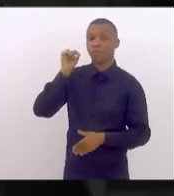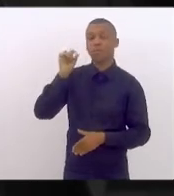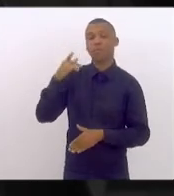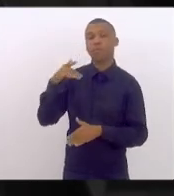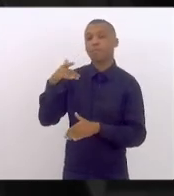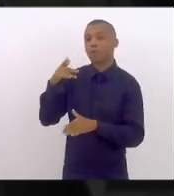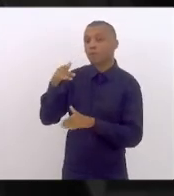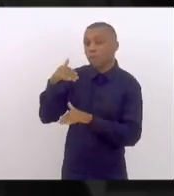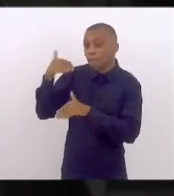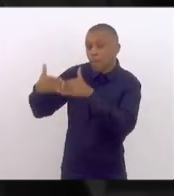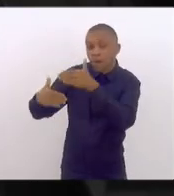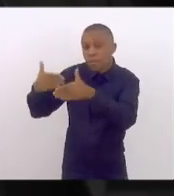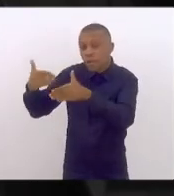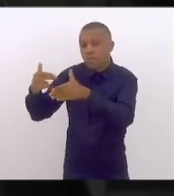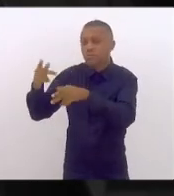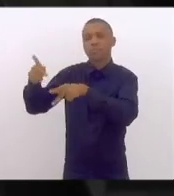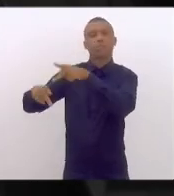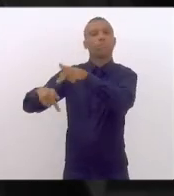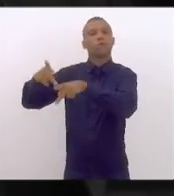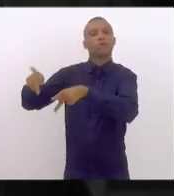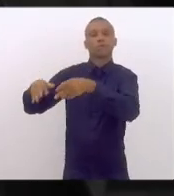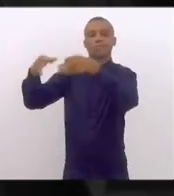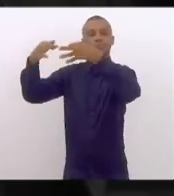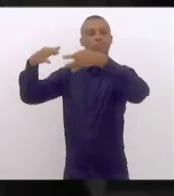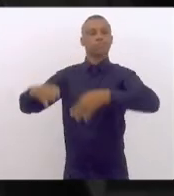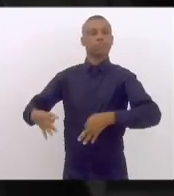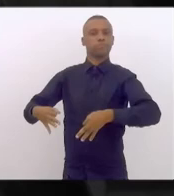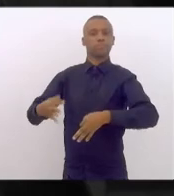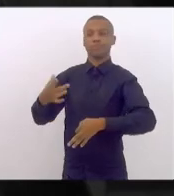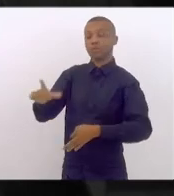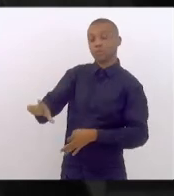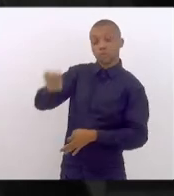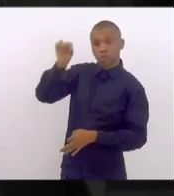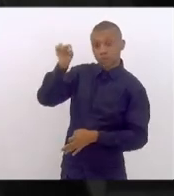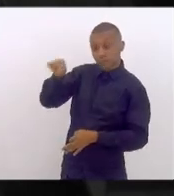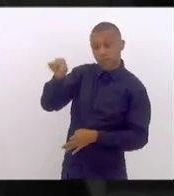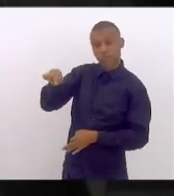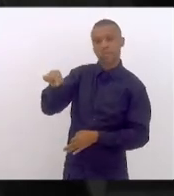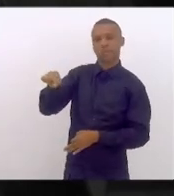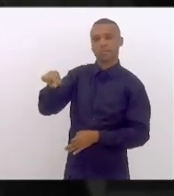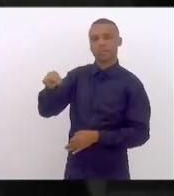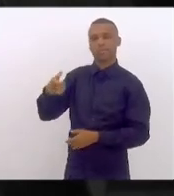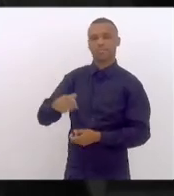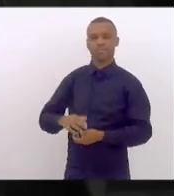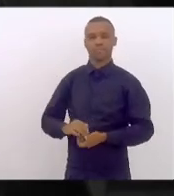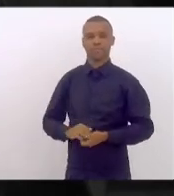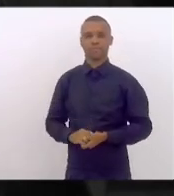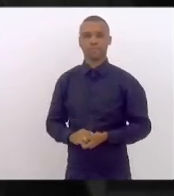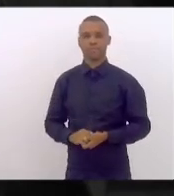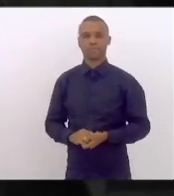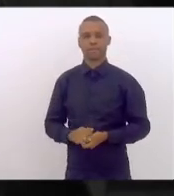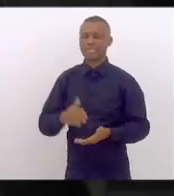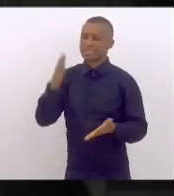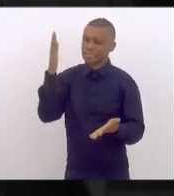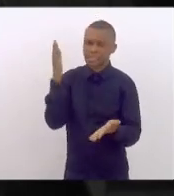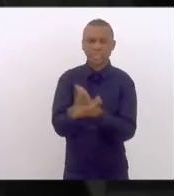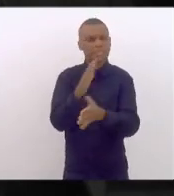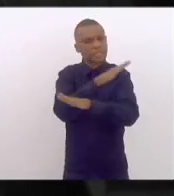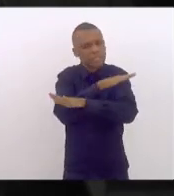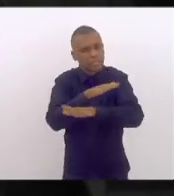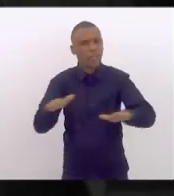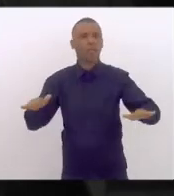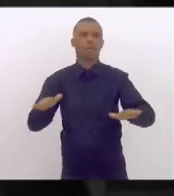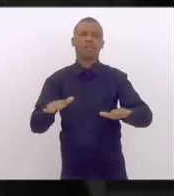processo civilizatório que é disso que se trata faça uma opção pelo processo civilizatório chega de atrocidades